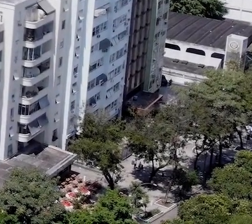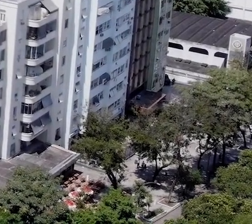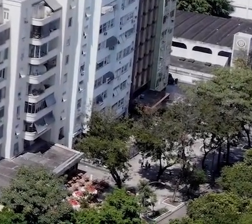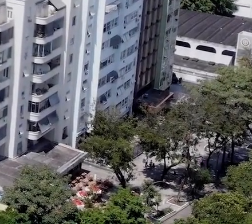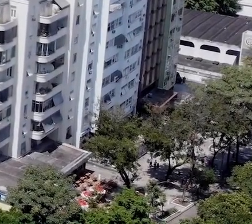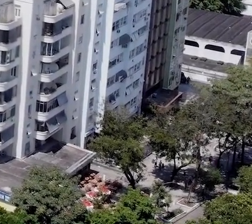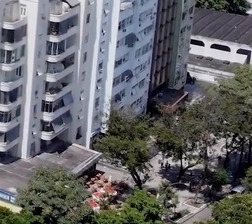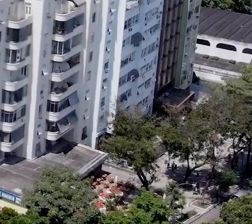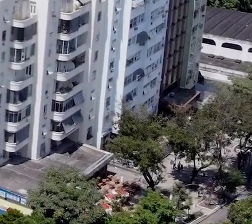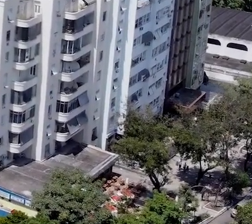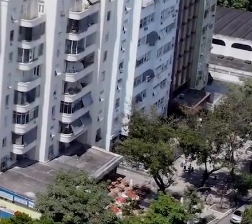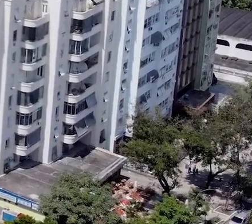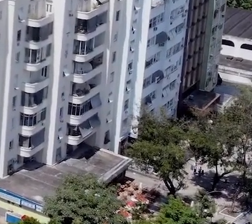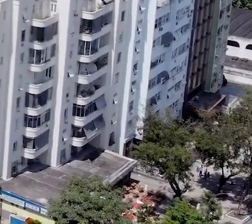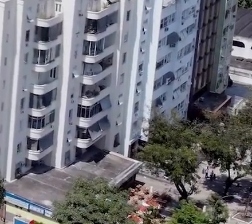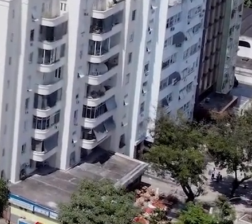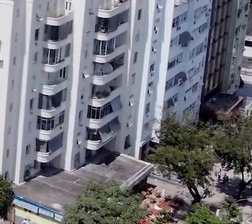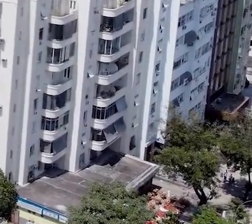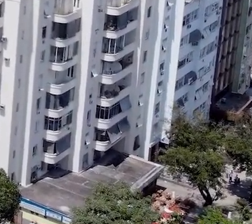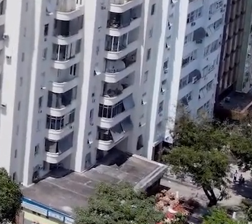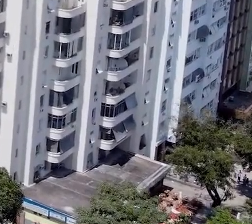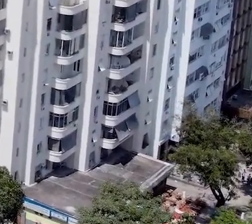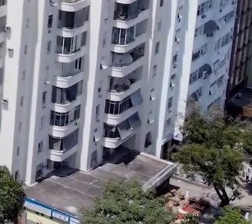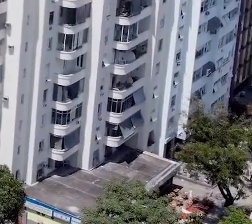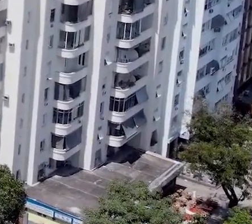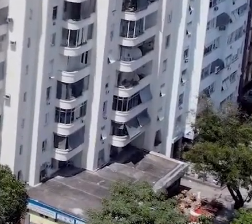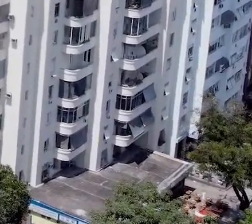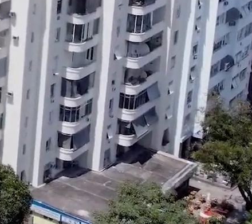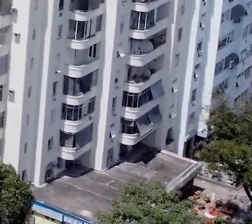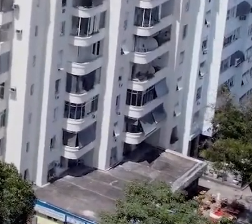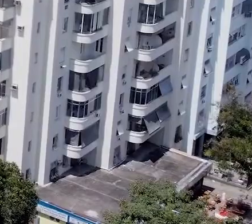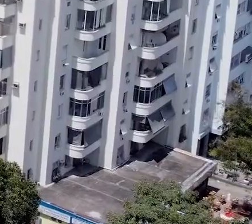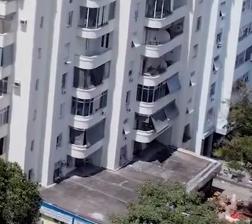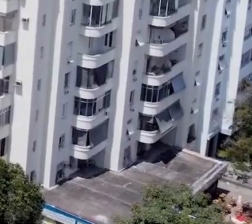Vista aérea de parte do bairro da Glória.